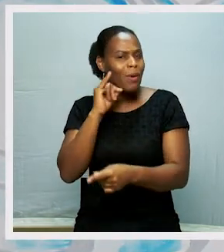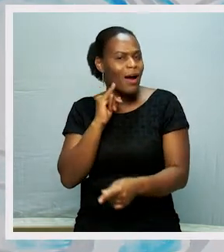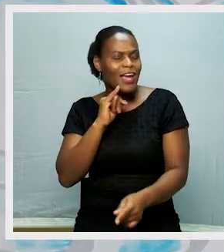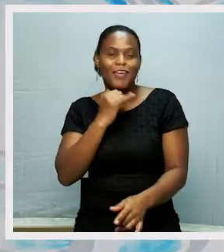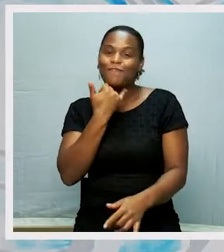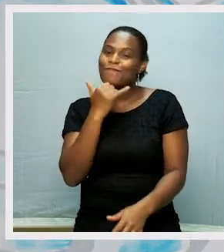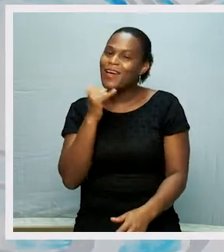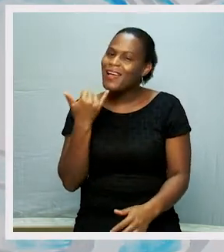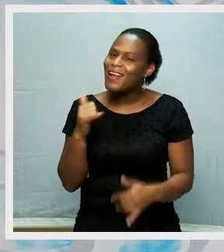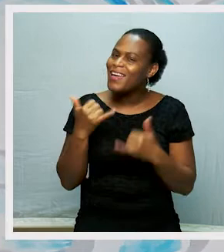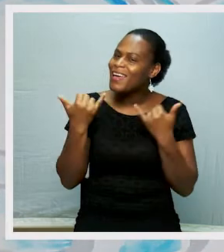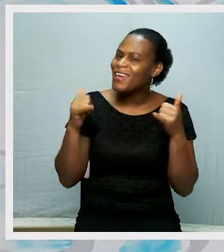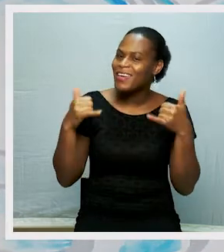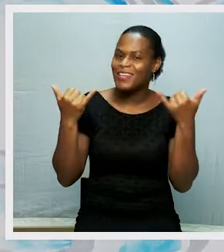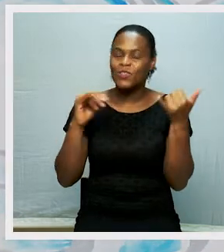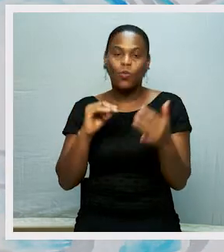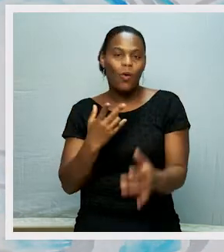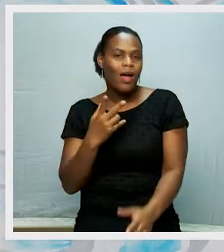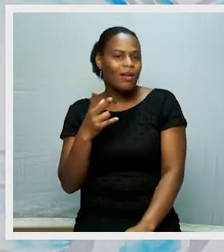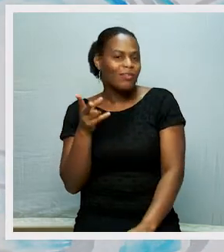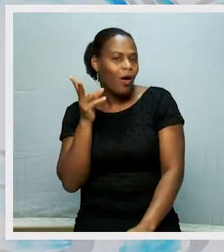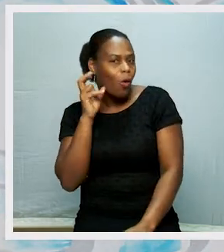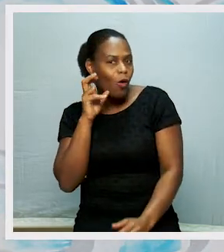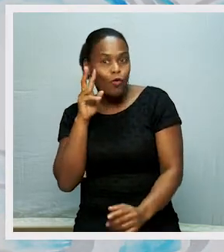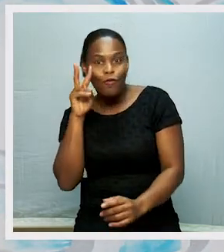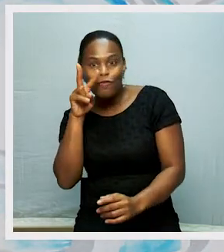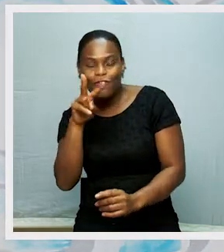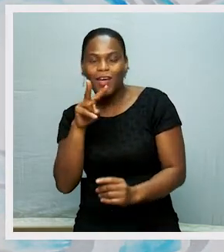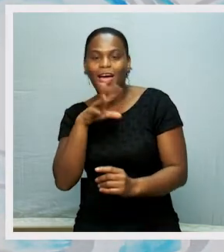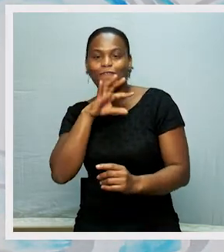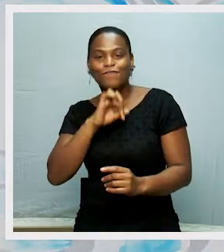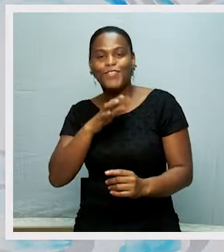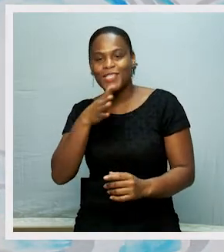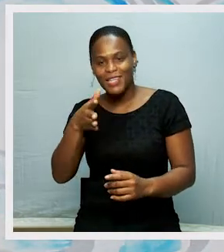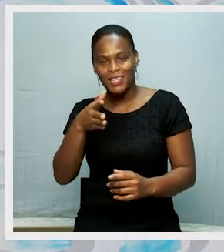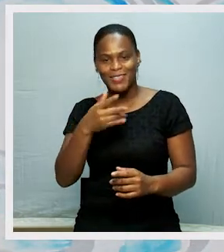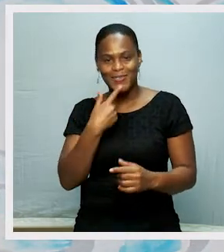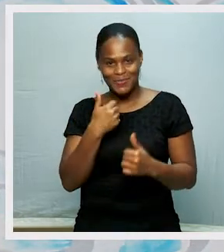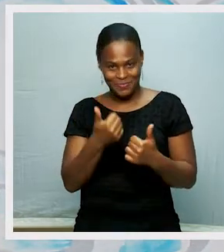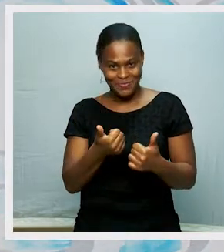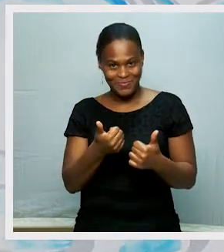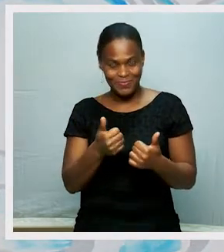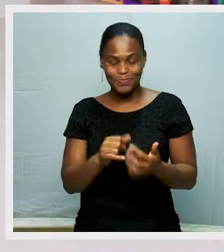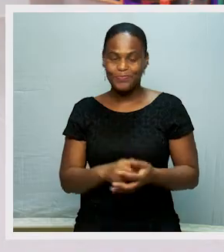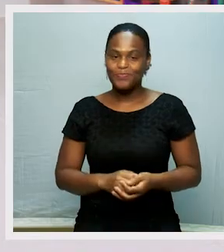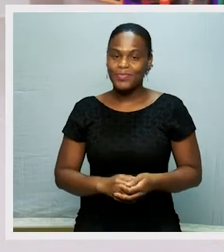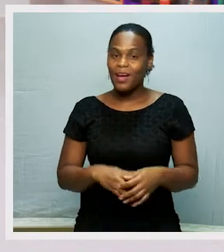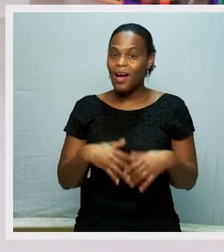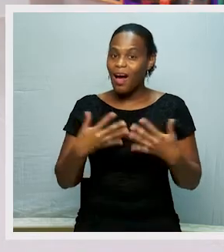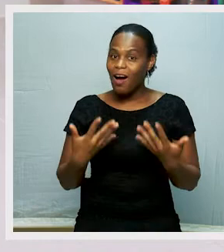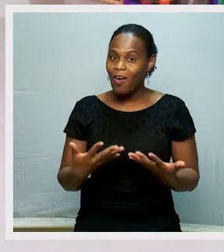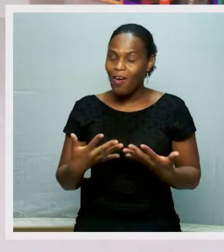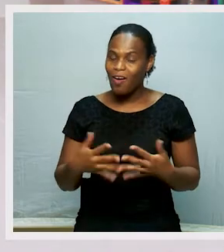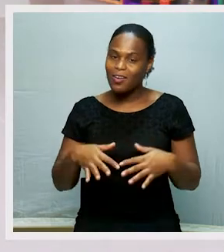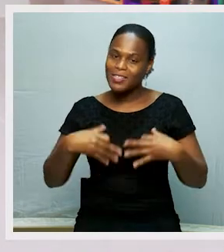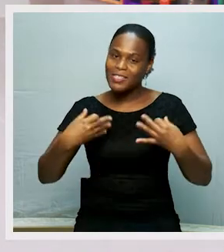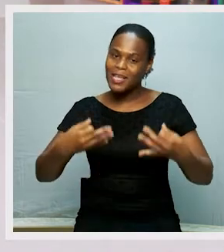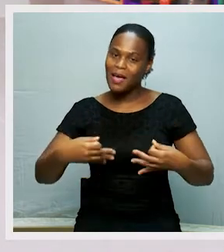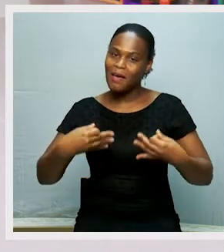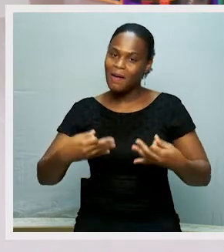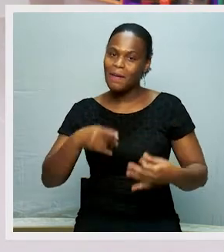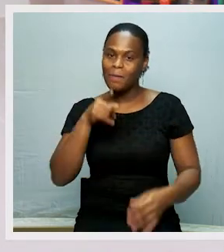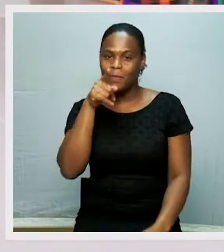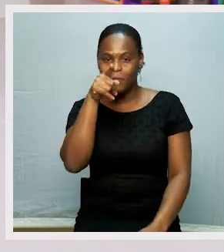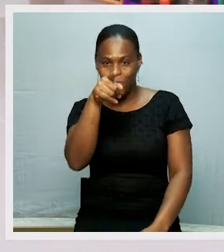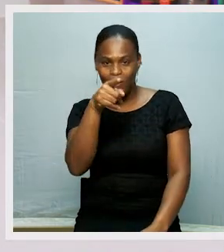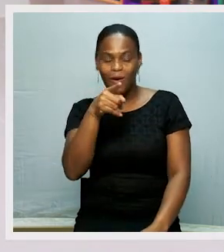pai fica feliz quando ouve isto da parte dos filhos. Combinado? Então, a partir de agora,